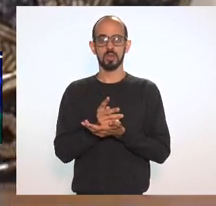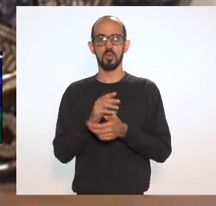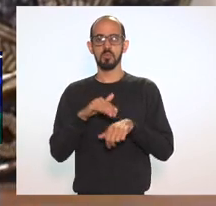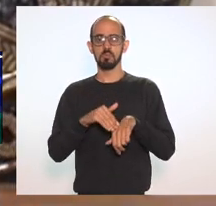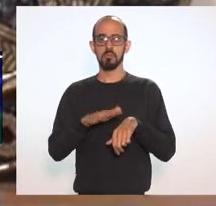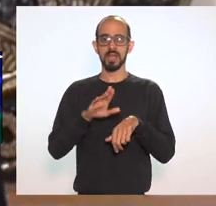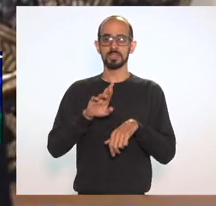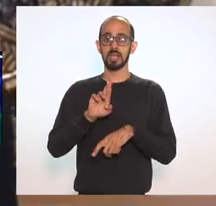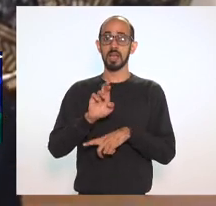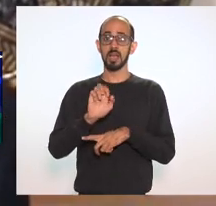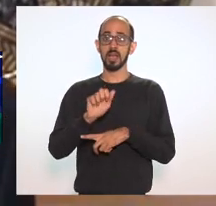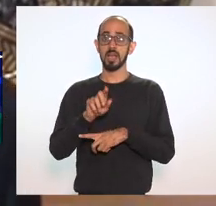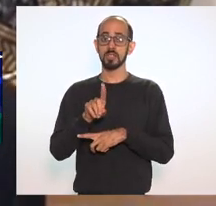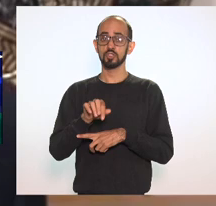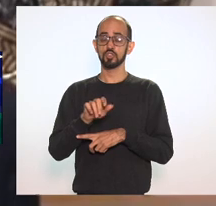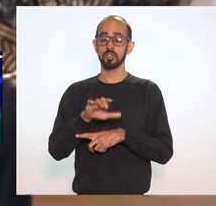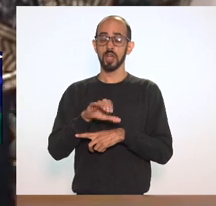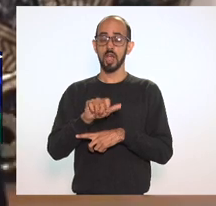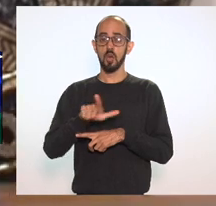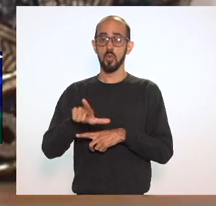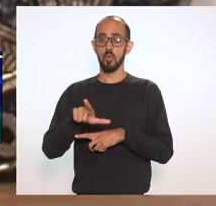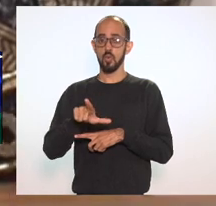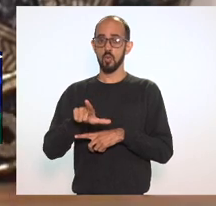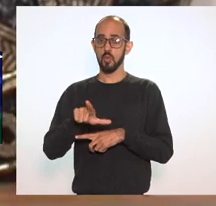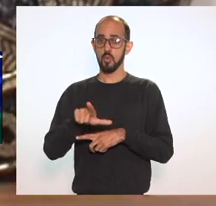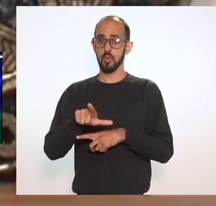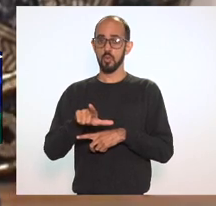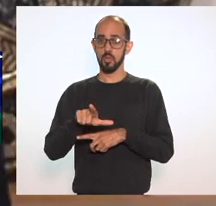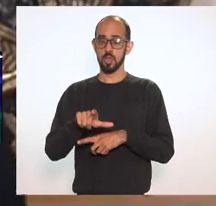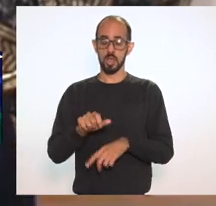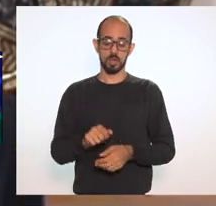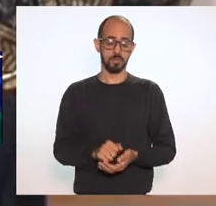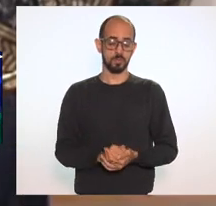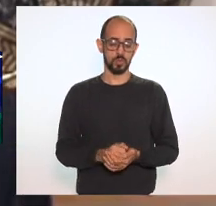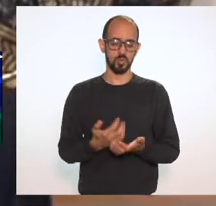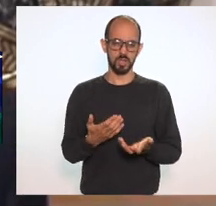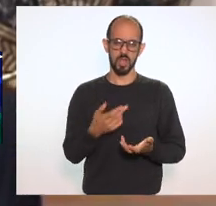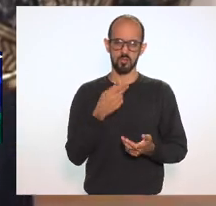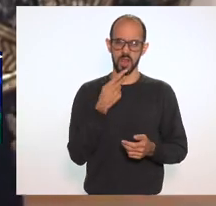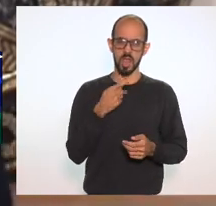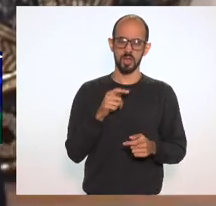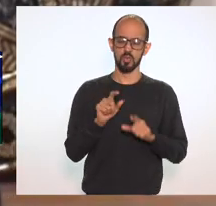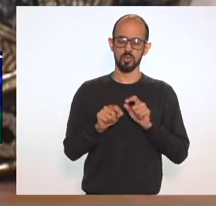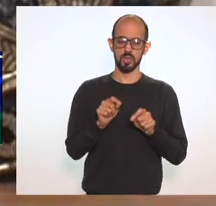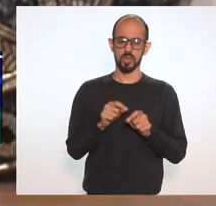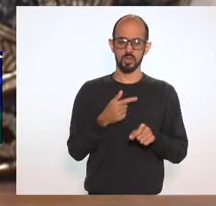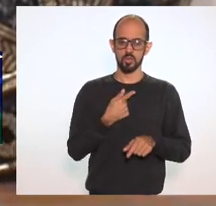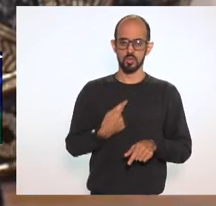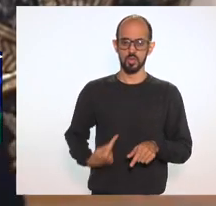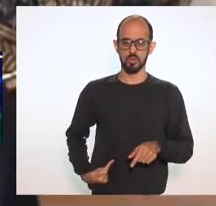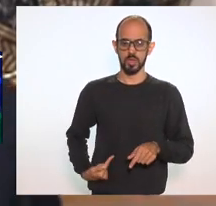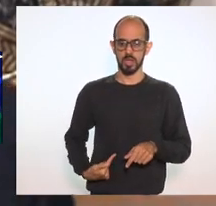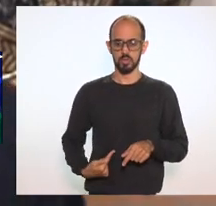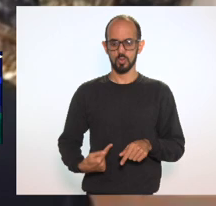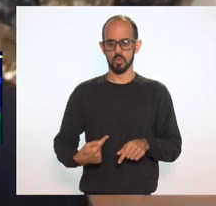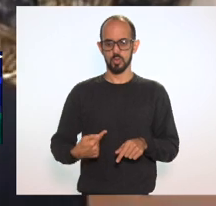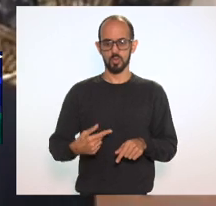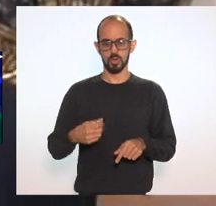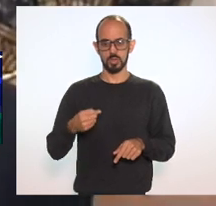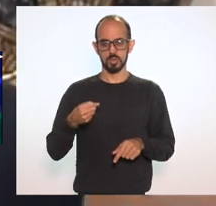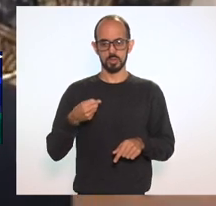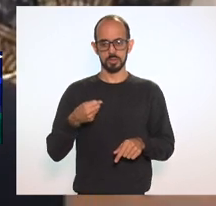não queria deixar isso aqui é muito claro dizer que ao Governador pode o texto que se a